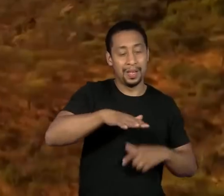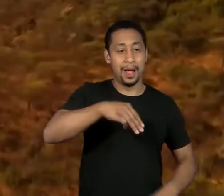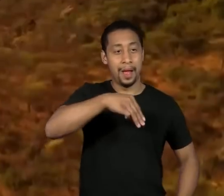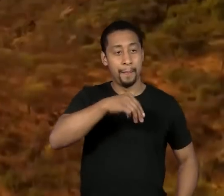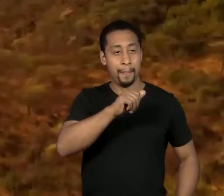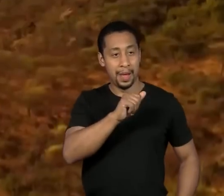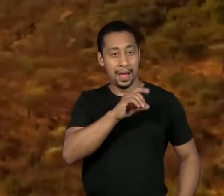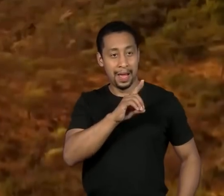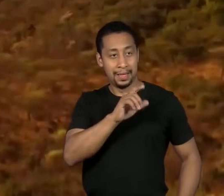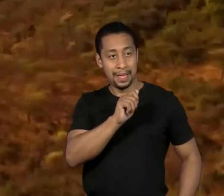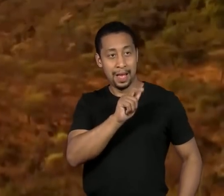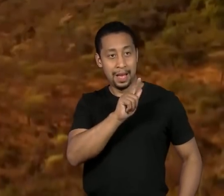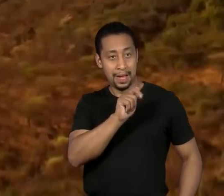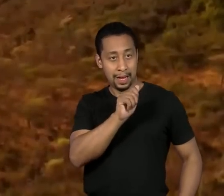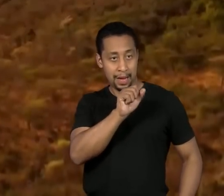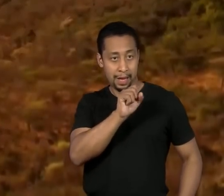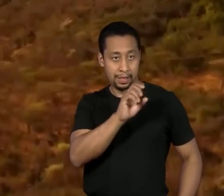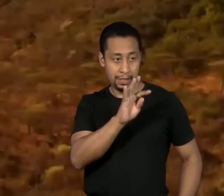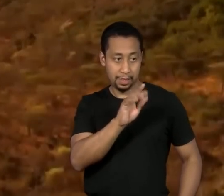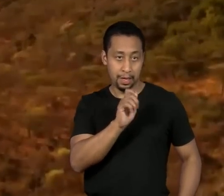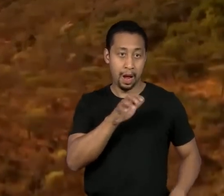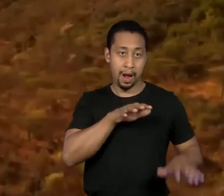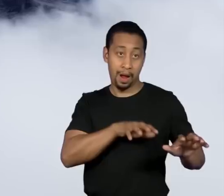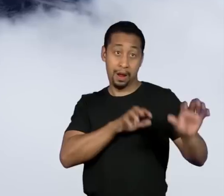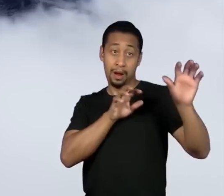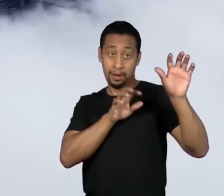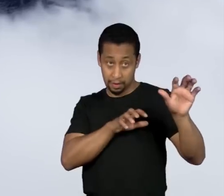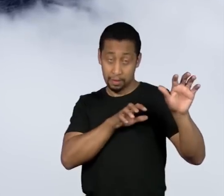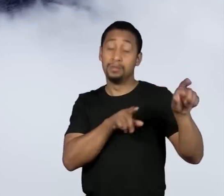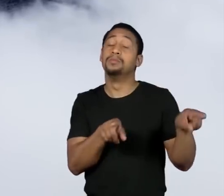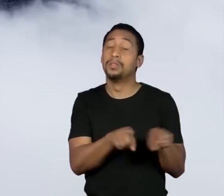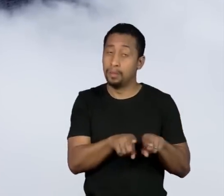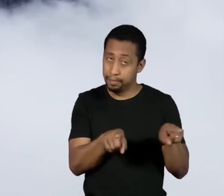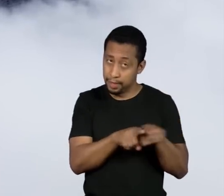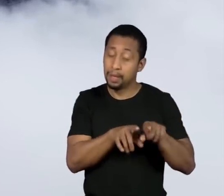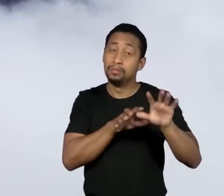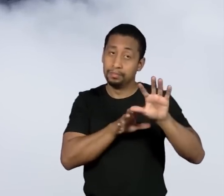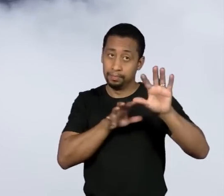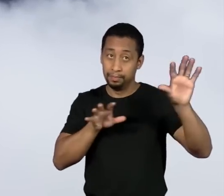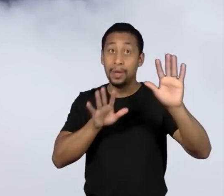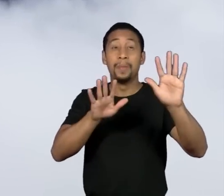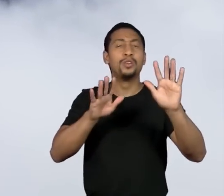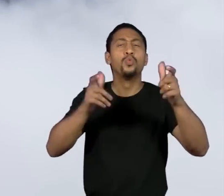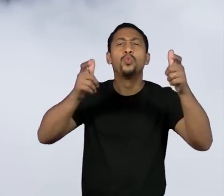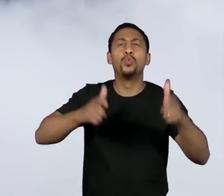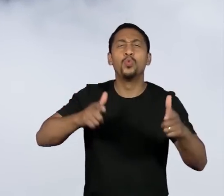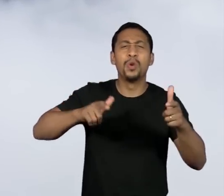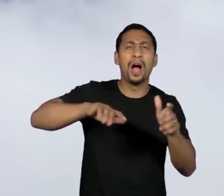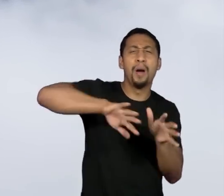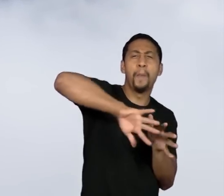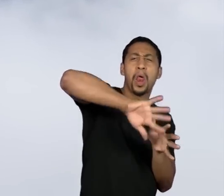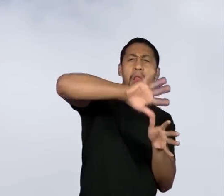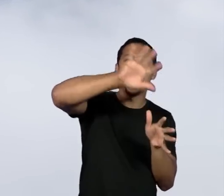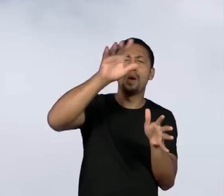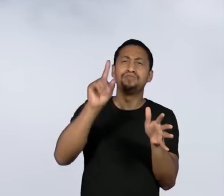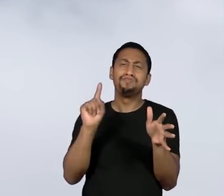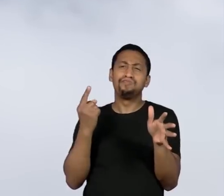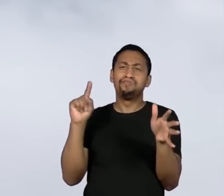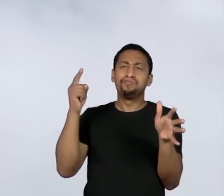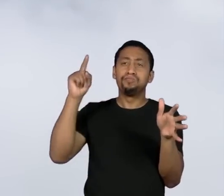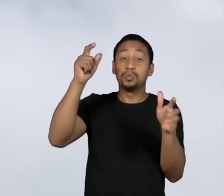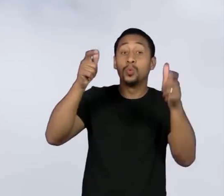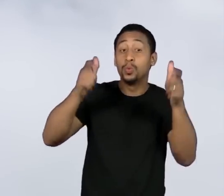O próprio Quênia vai ter um pedaço que vai ser separado, né? O ponto mais alto da África, o Kilimanjaro, né? Ele faz